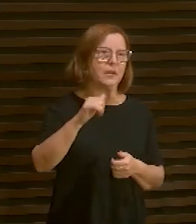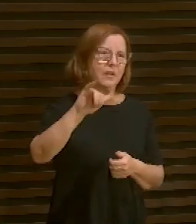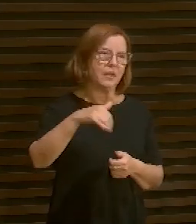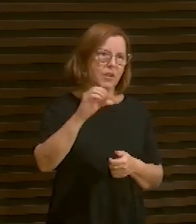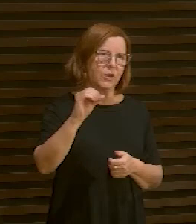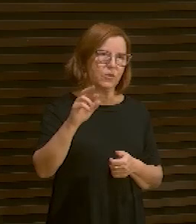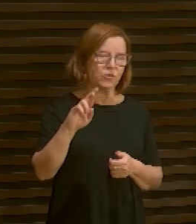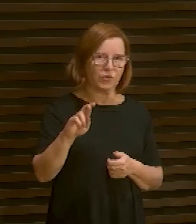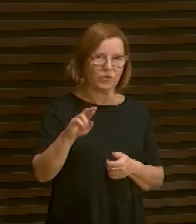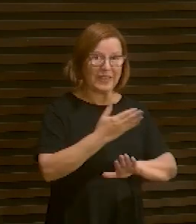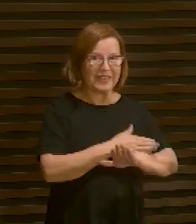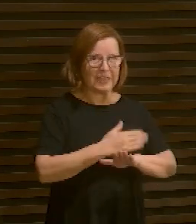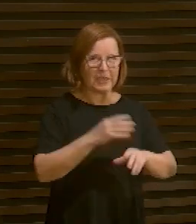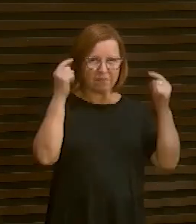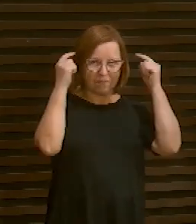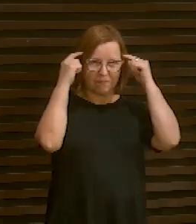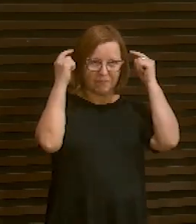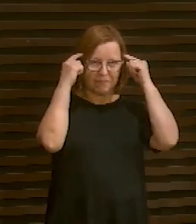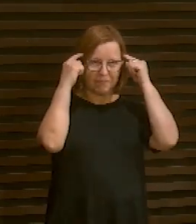Treino mental.